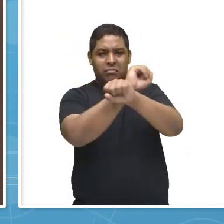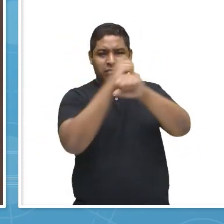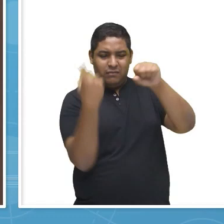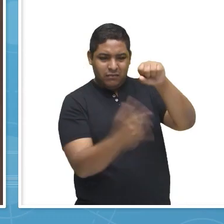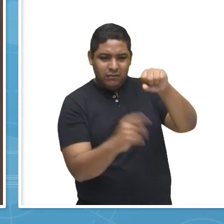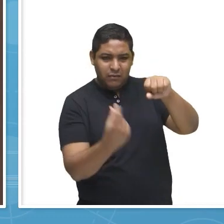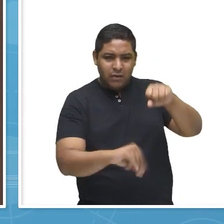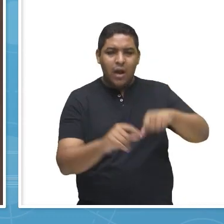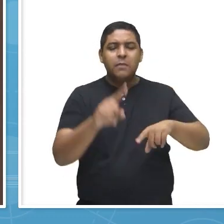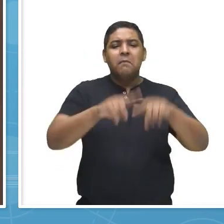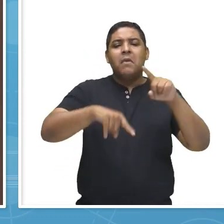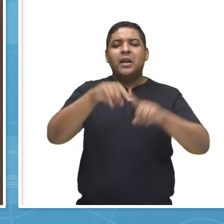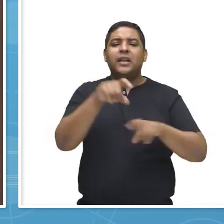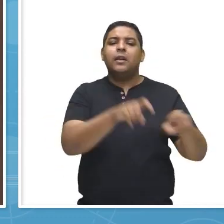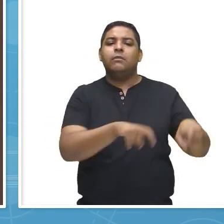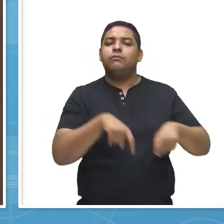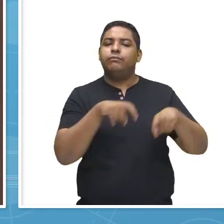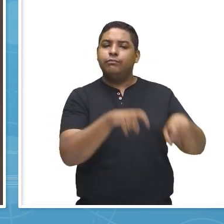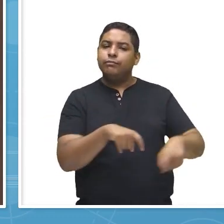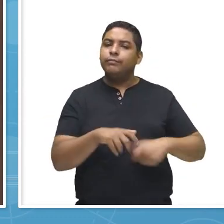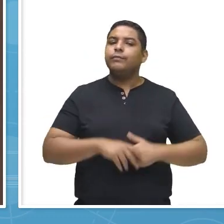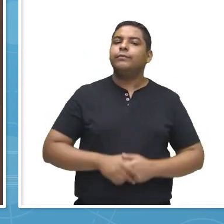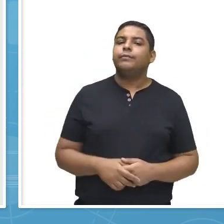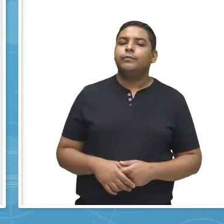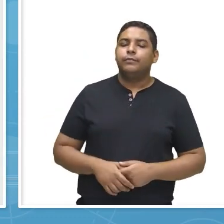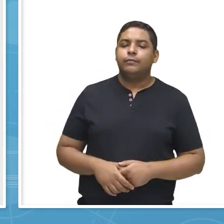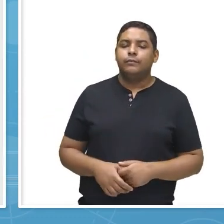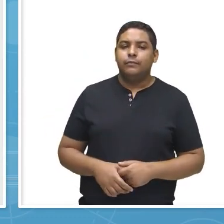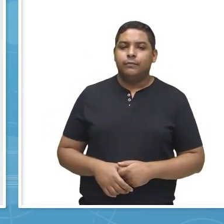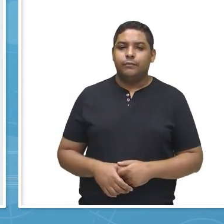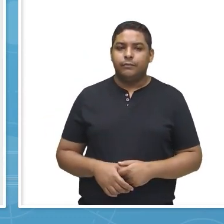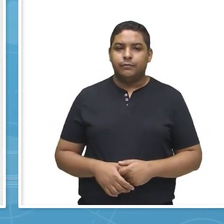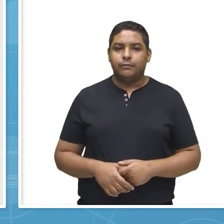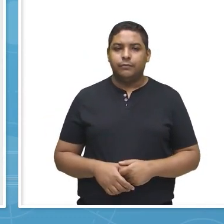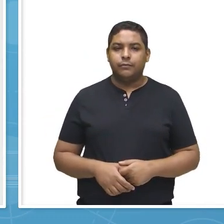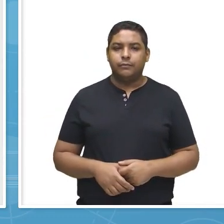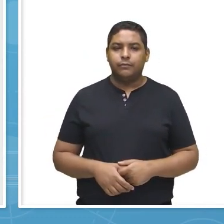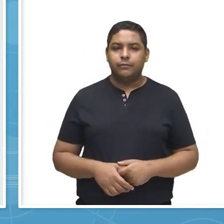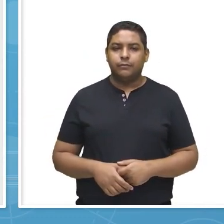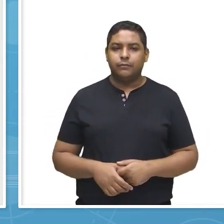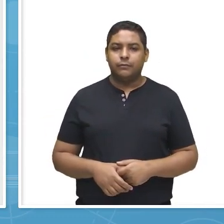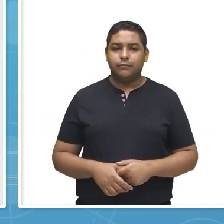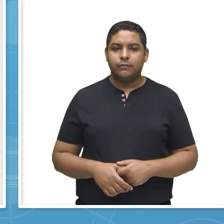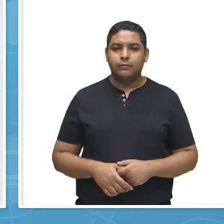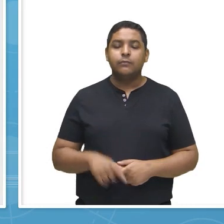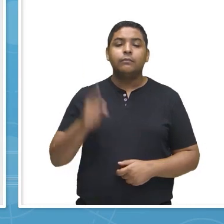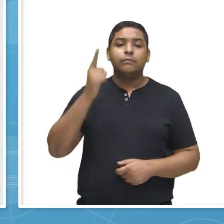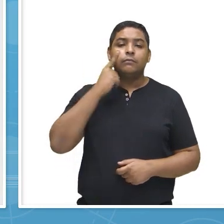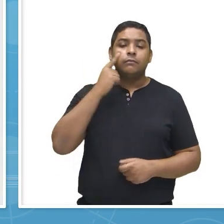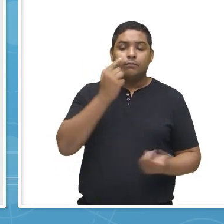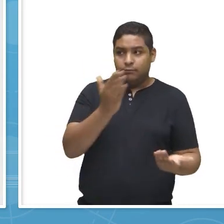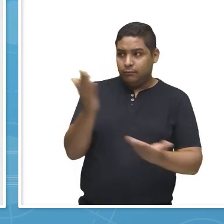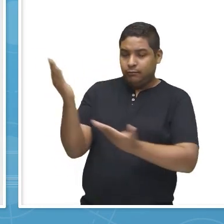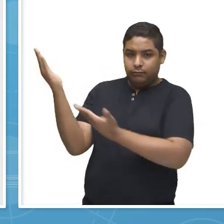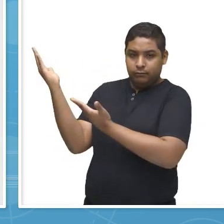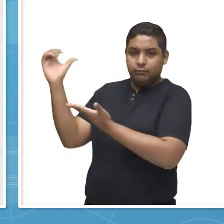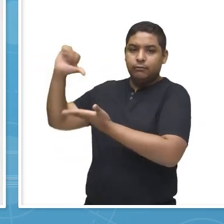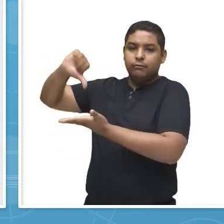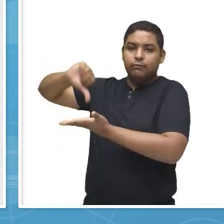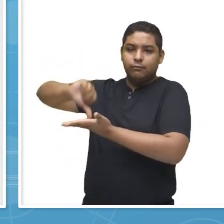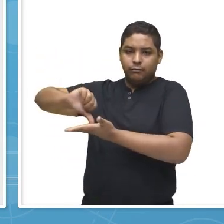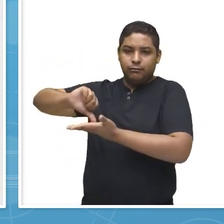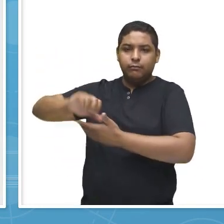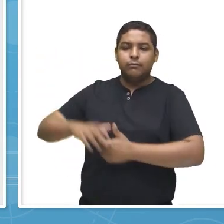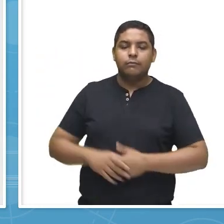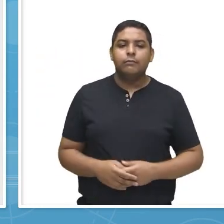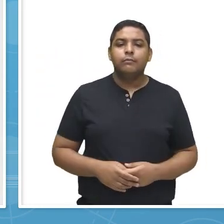produtos agrícolas, tá? Então vamos observar um mapa para vocês entenderem aqui o que eu estou falando para vocês, tá